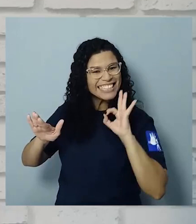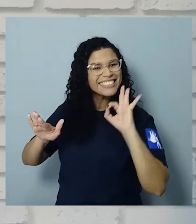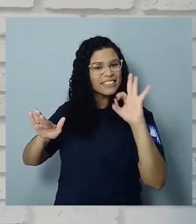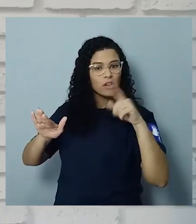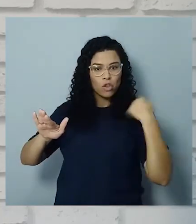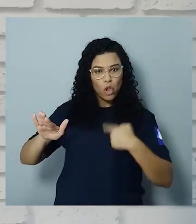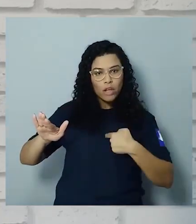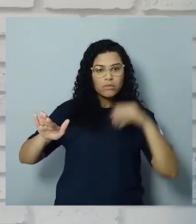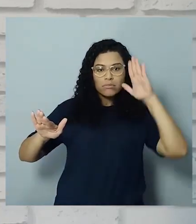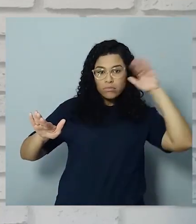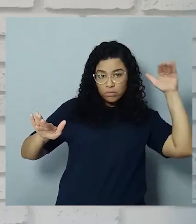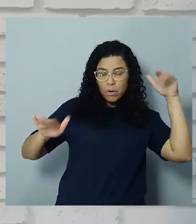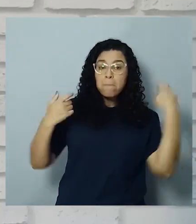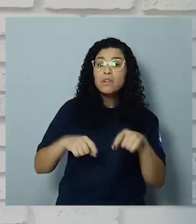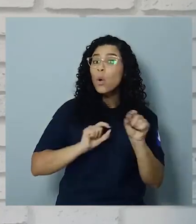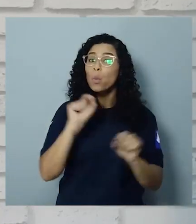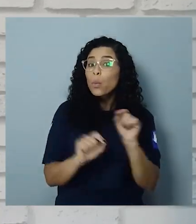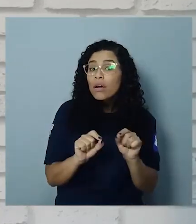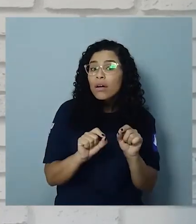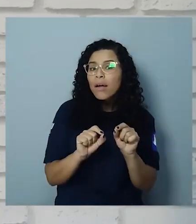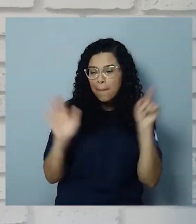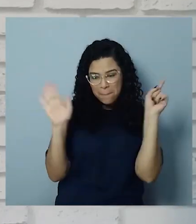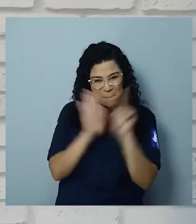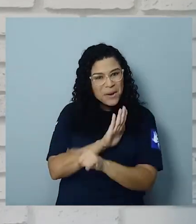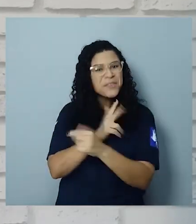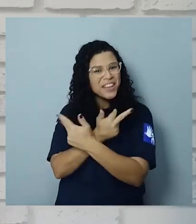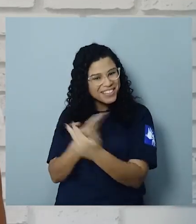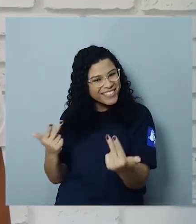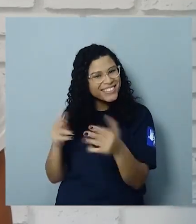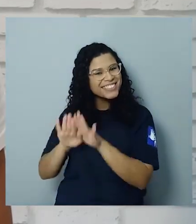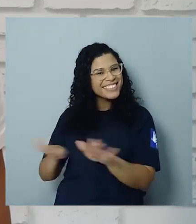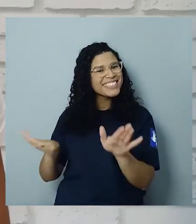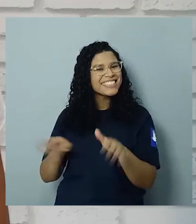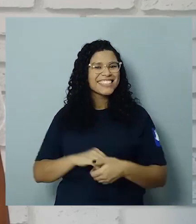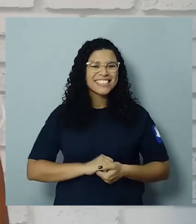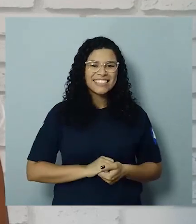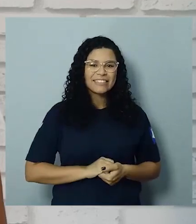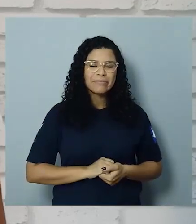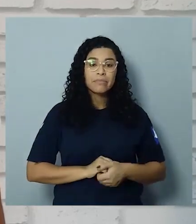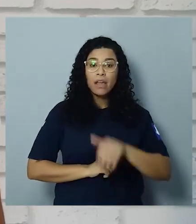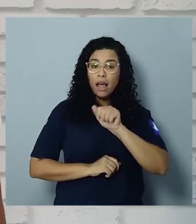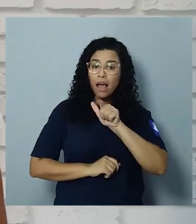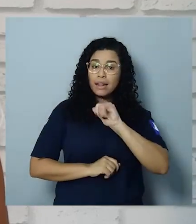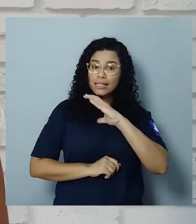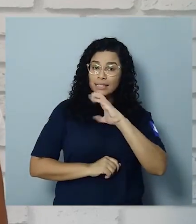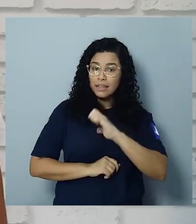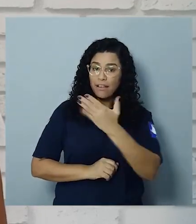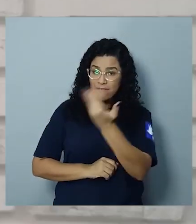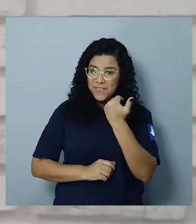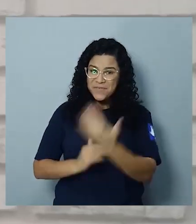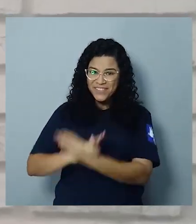incríveis e nós adultos devemos sempre o que perguntar as coisas para as crianças ali se